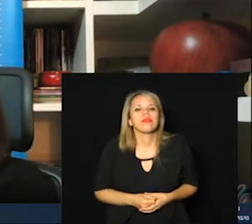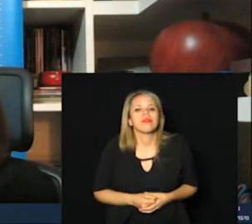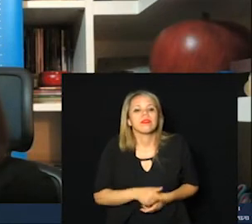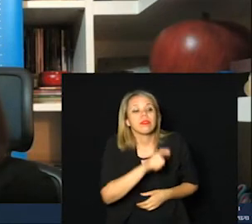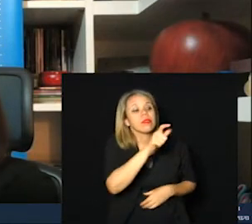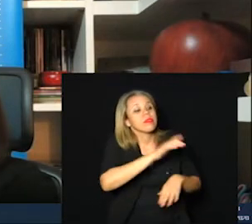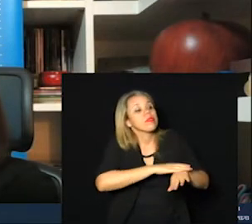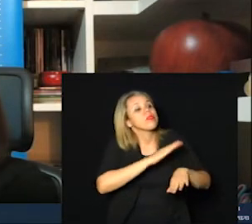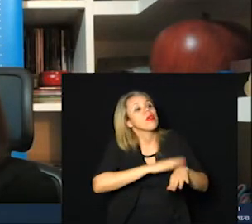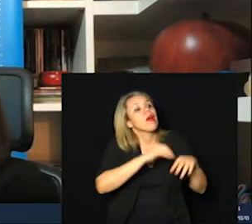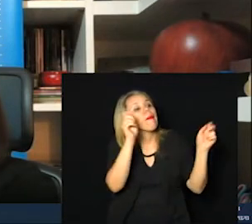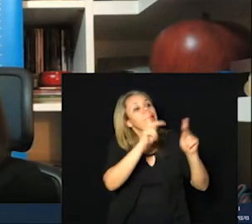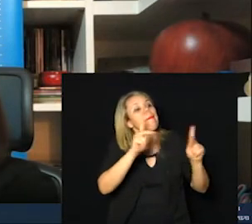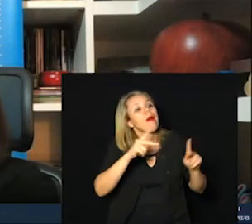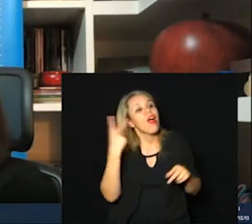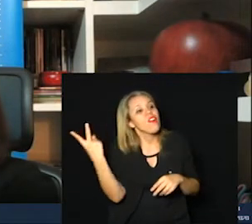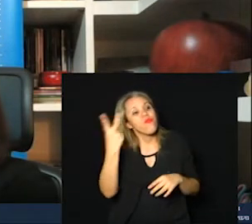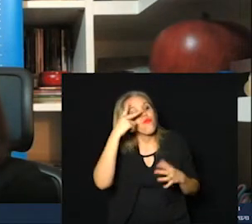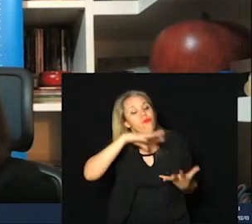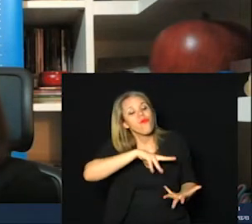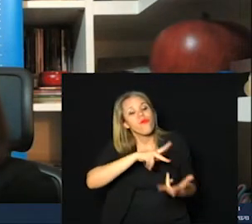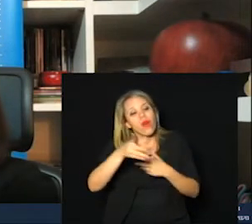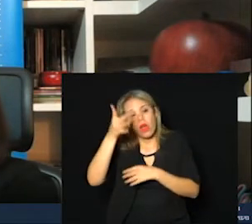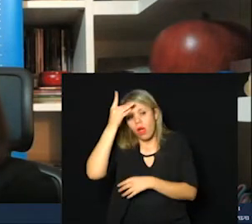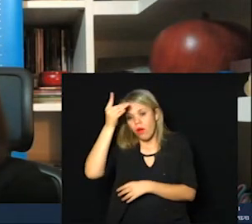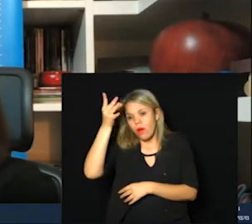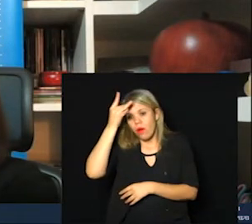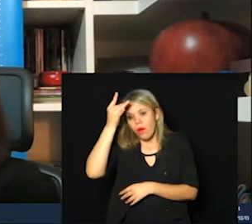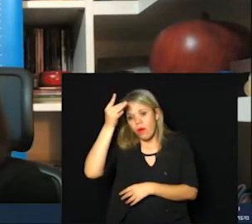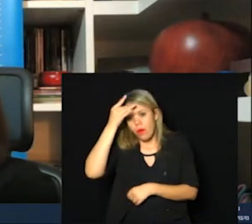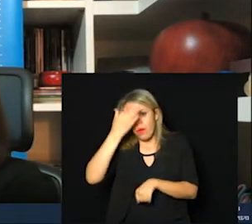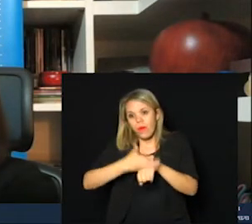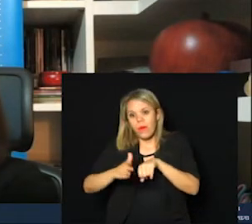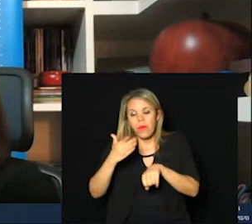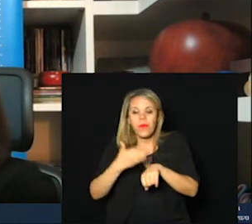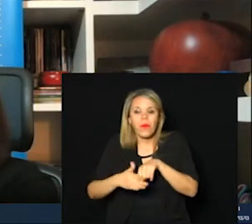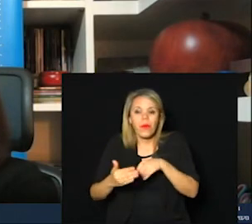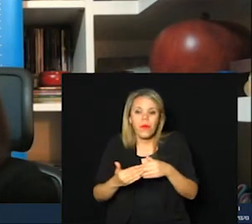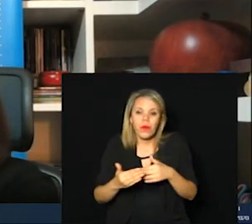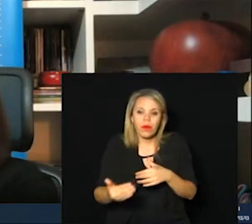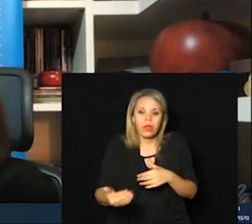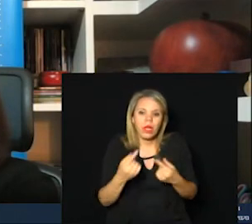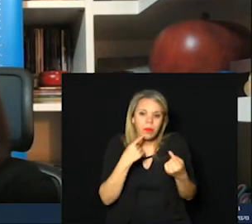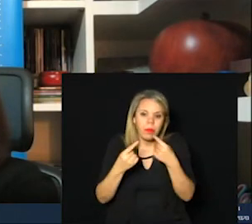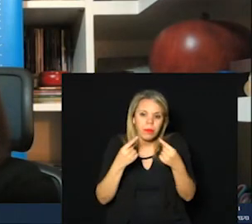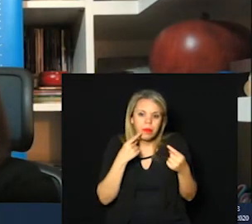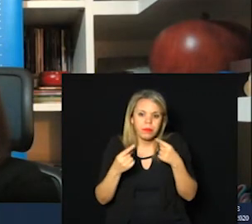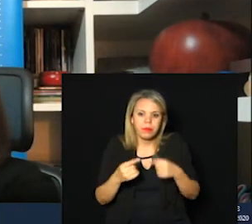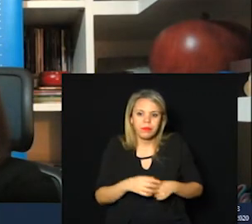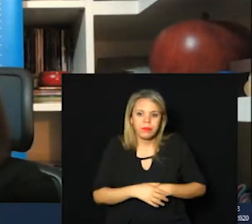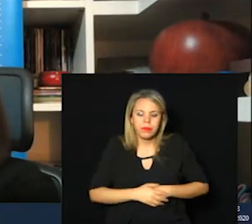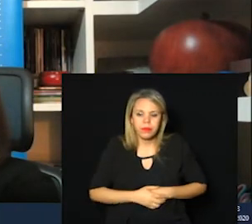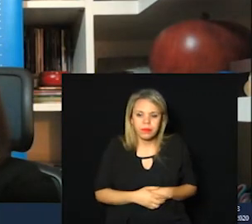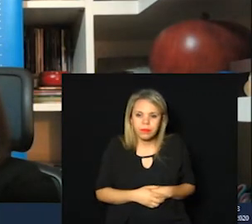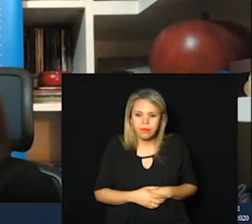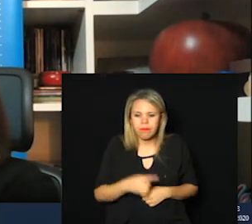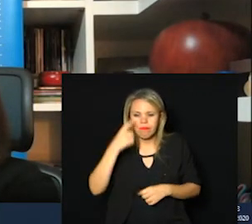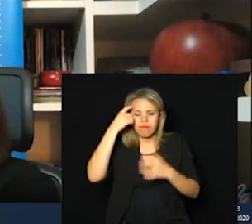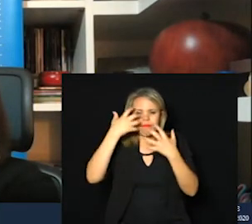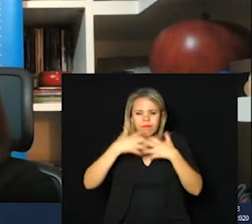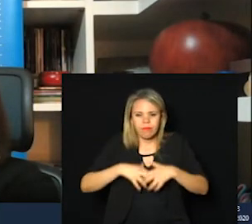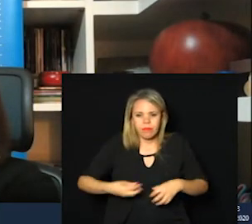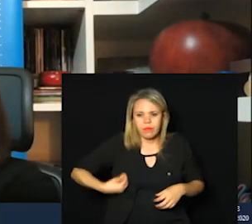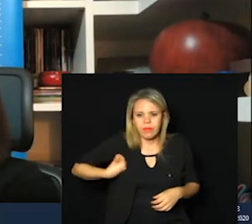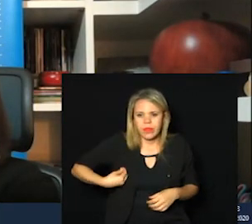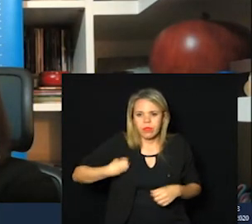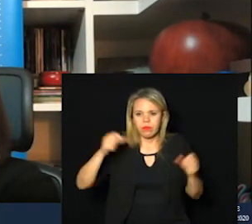paz é valor universal que se aprende e se pratica a partir do diálogo. Meu pensar e viver a paz